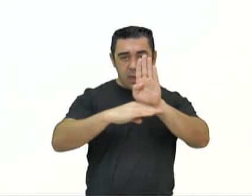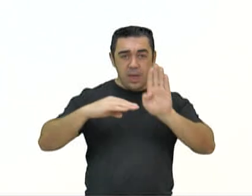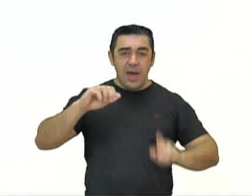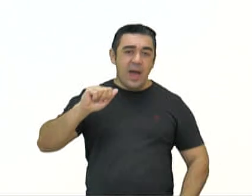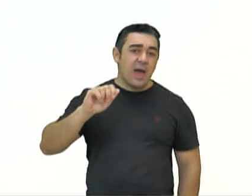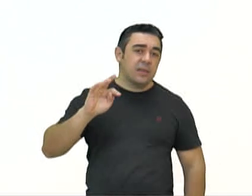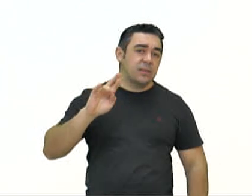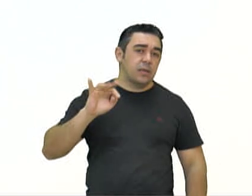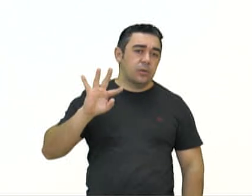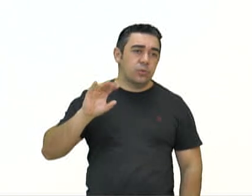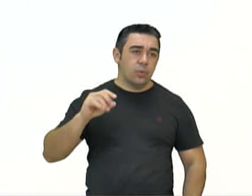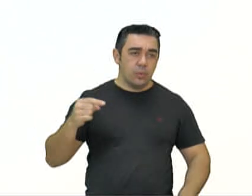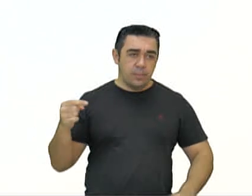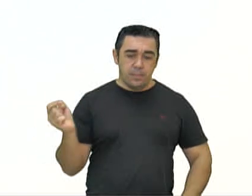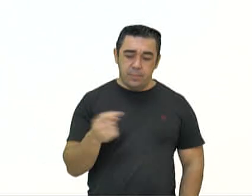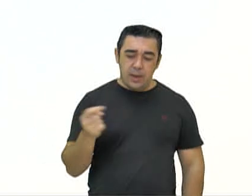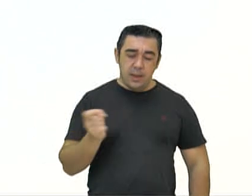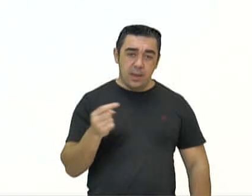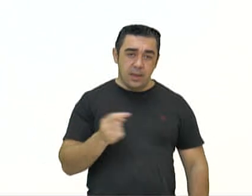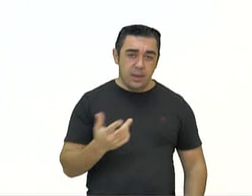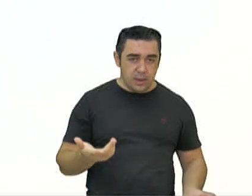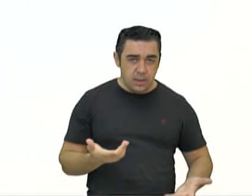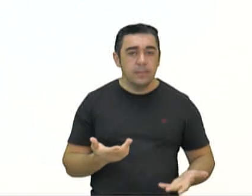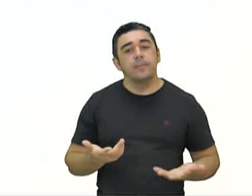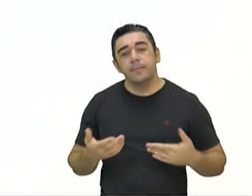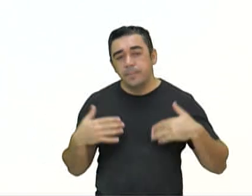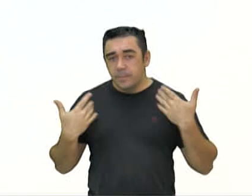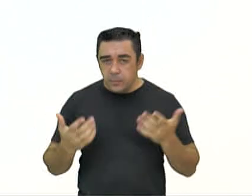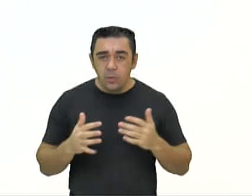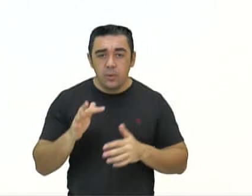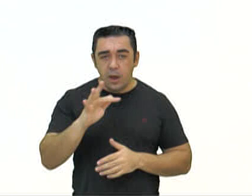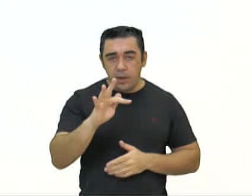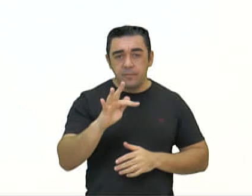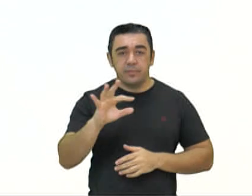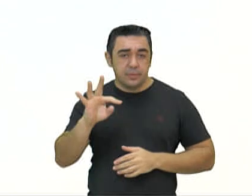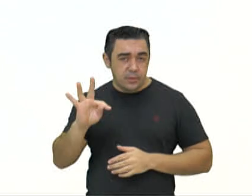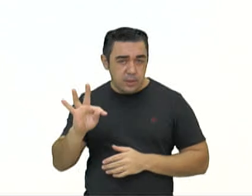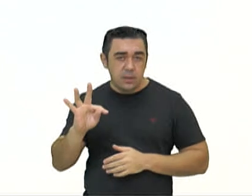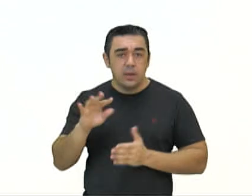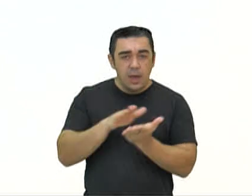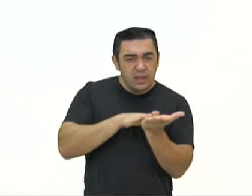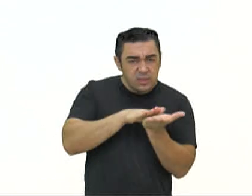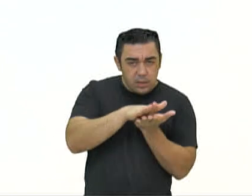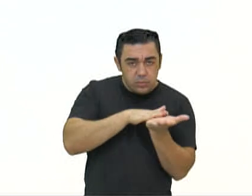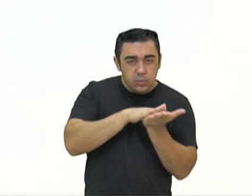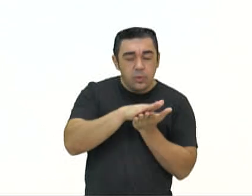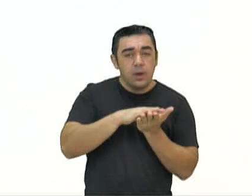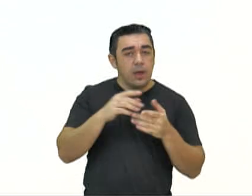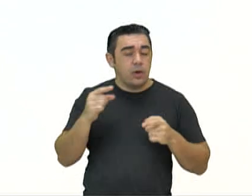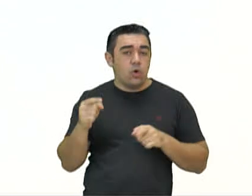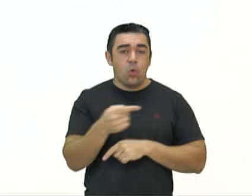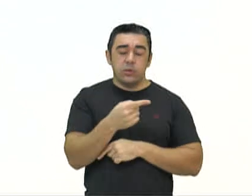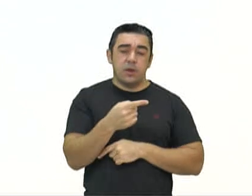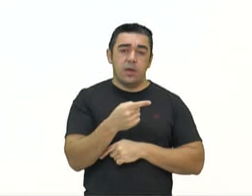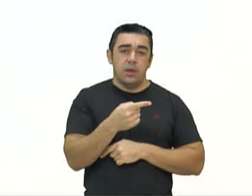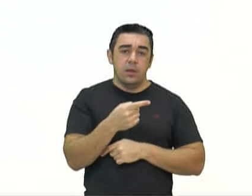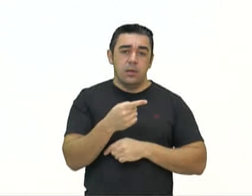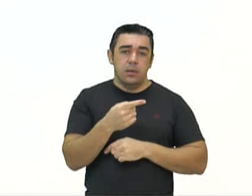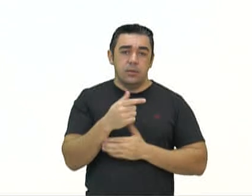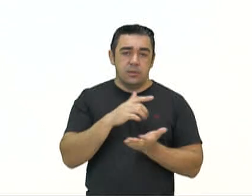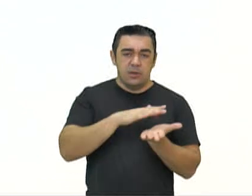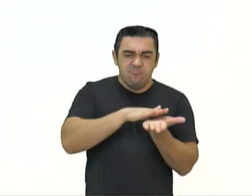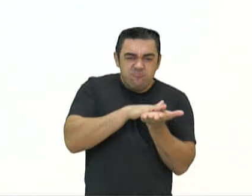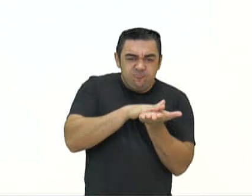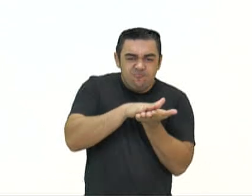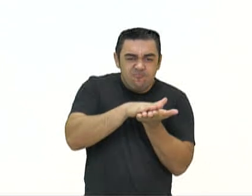está promovendo o seu movimento. Então, a força de atrito, certo? Ela está contra essa força aqui, certo? A força de